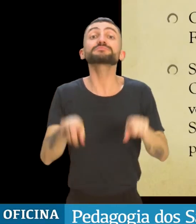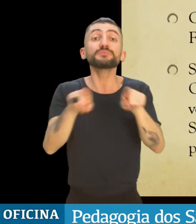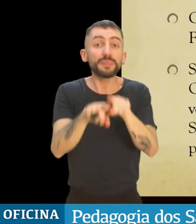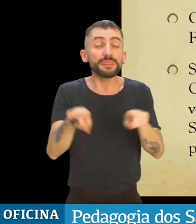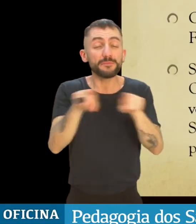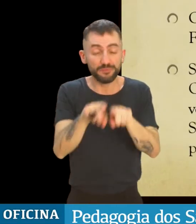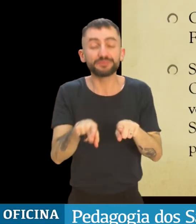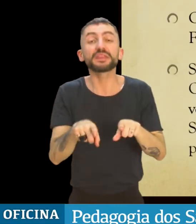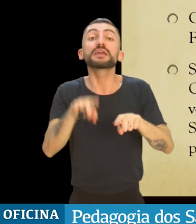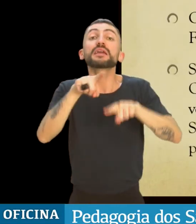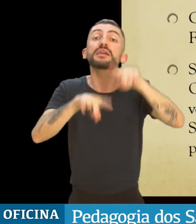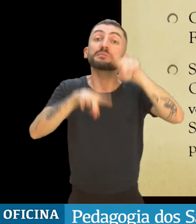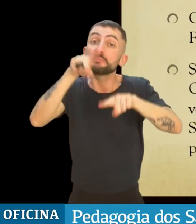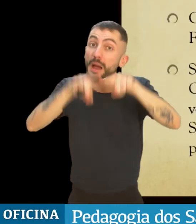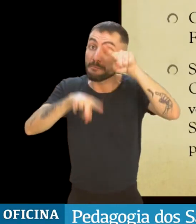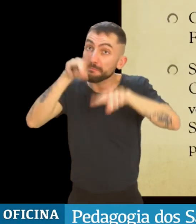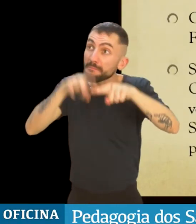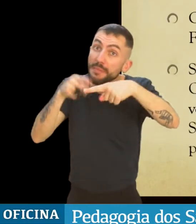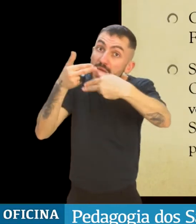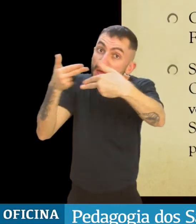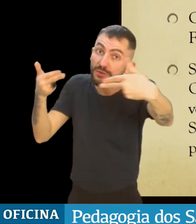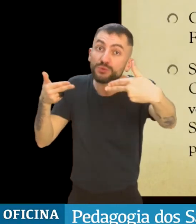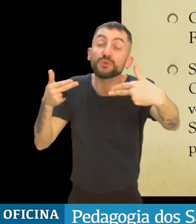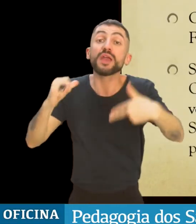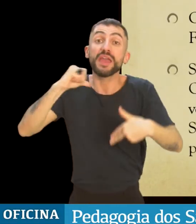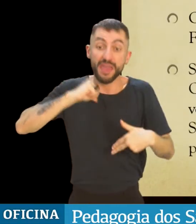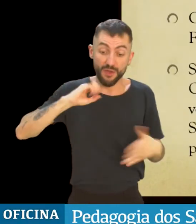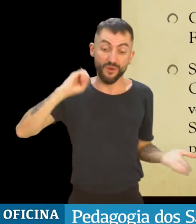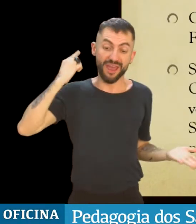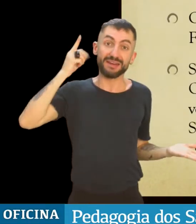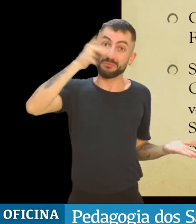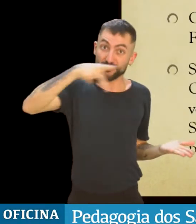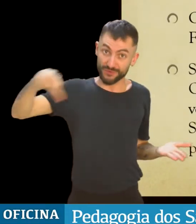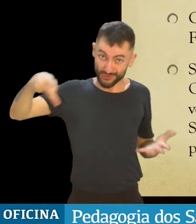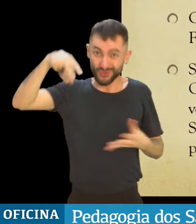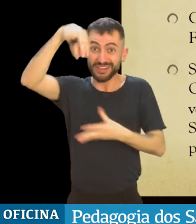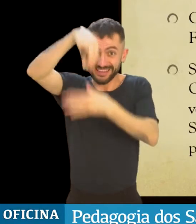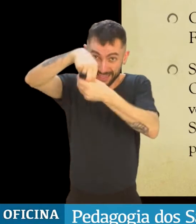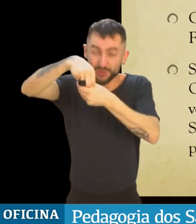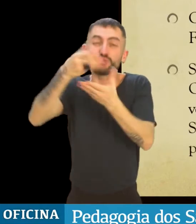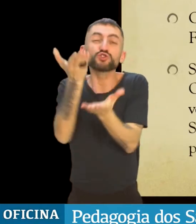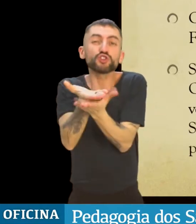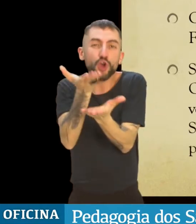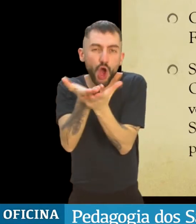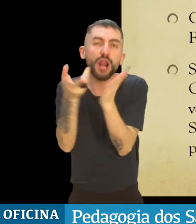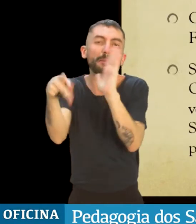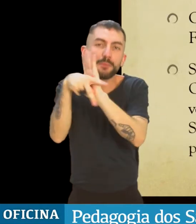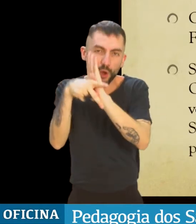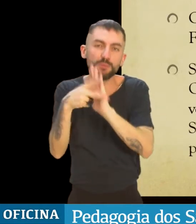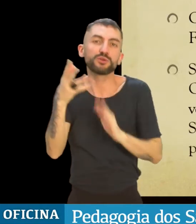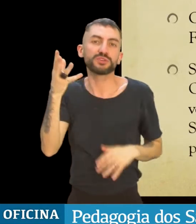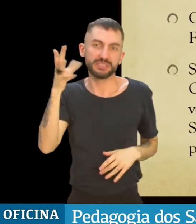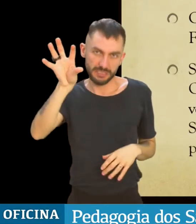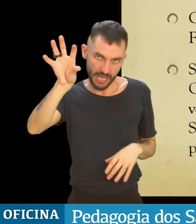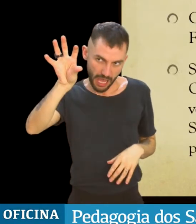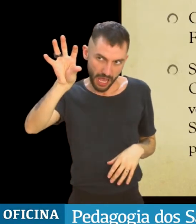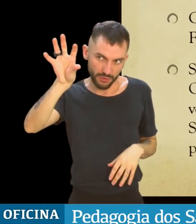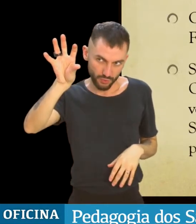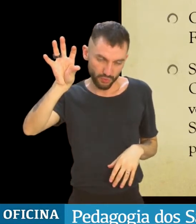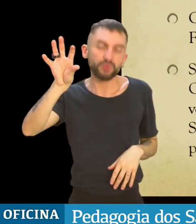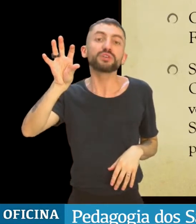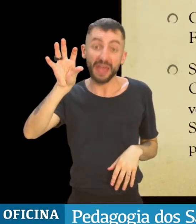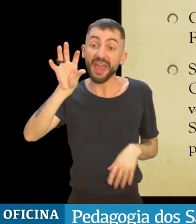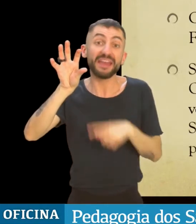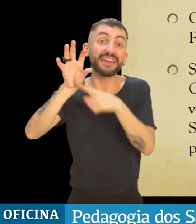Equipamentos. Uma coisa que, enquanto educador, e eu trabalhava numa escola no estado, onde surgiu o